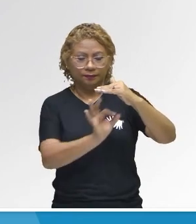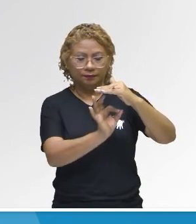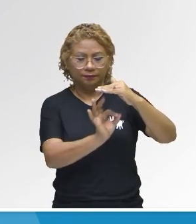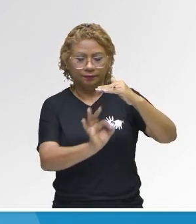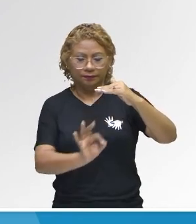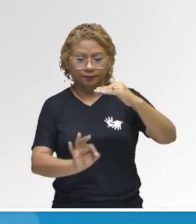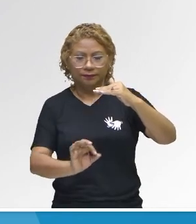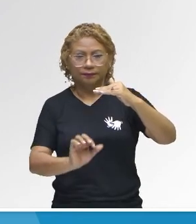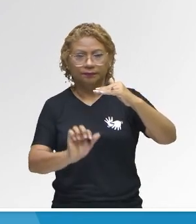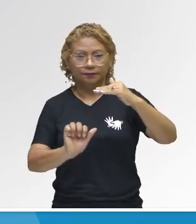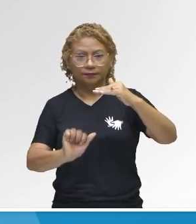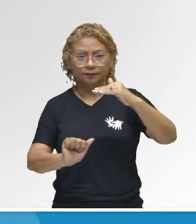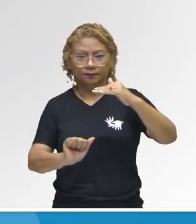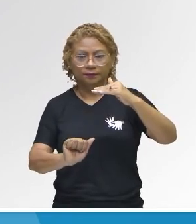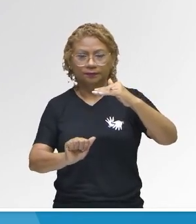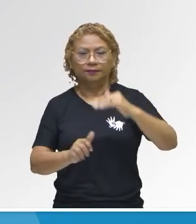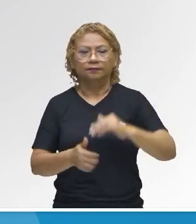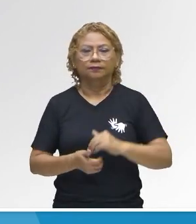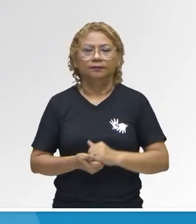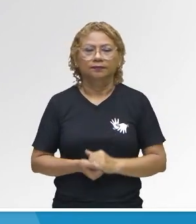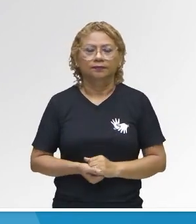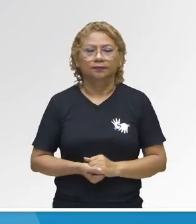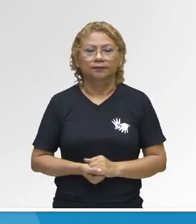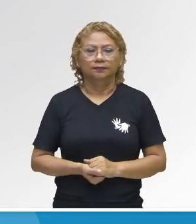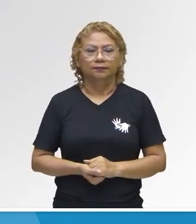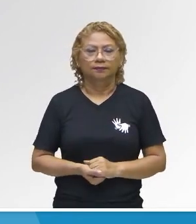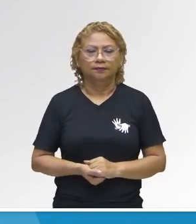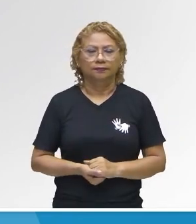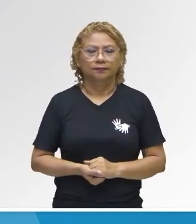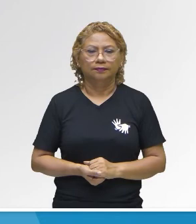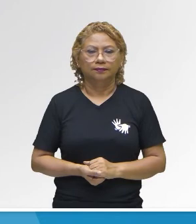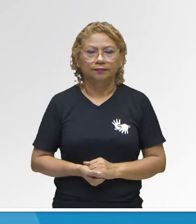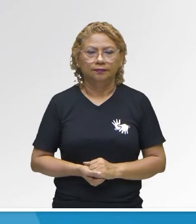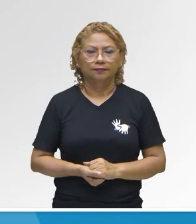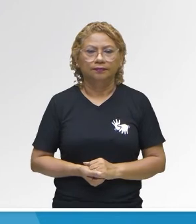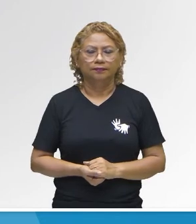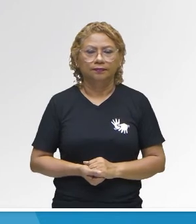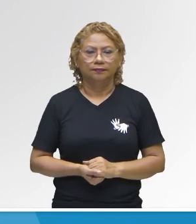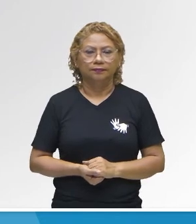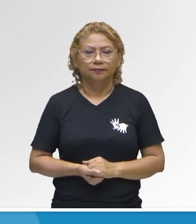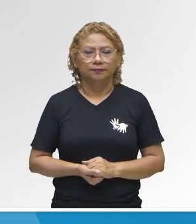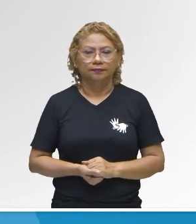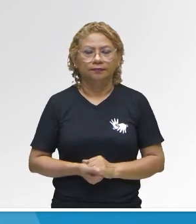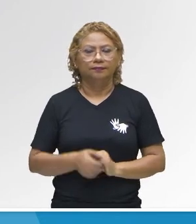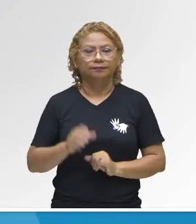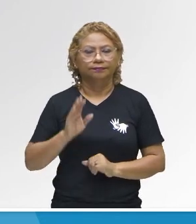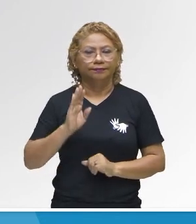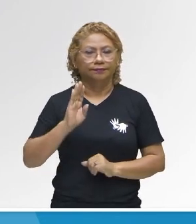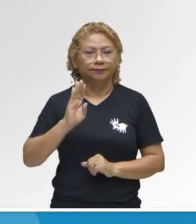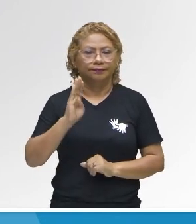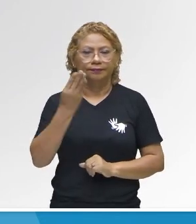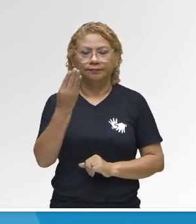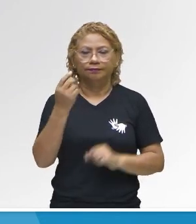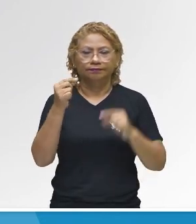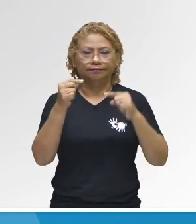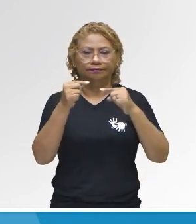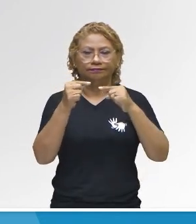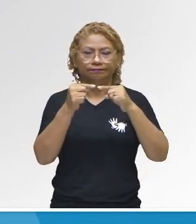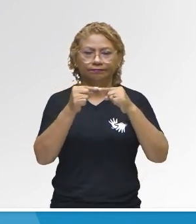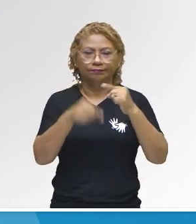a distância, eu vou chamar aqui de D2, né, desse outro plano, ela